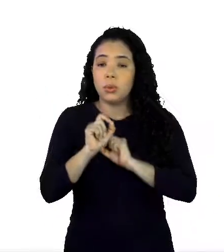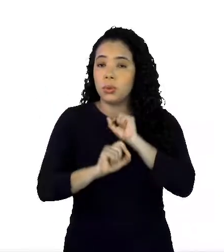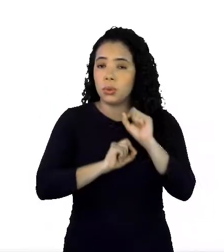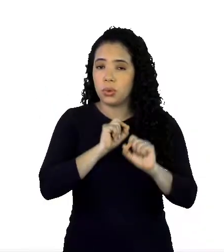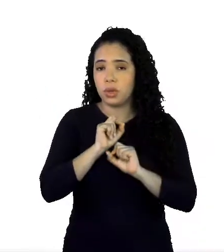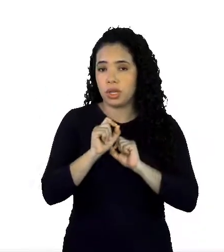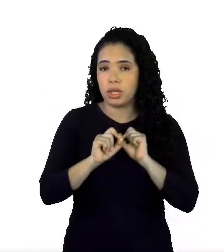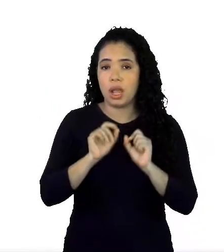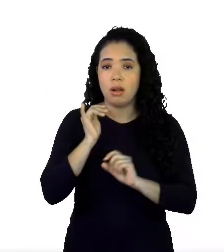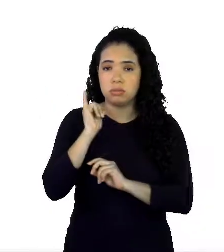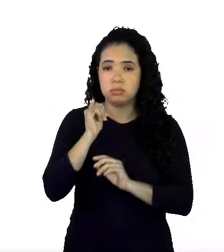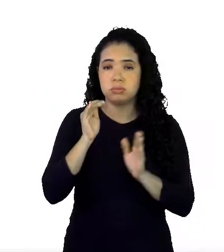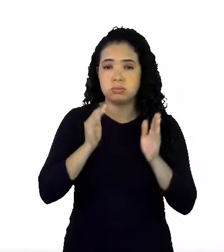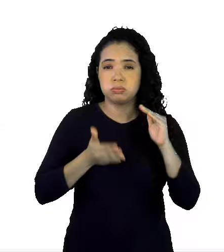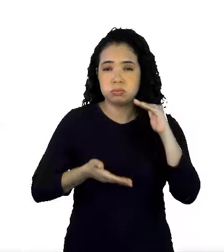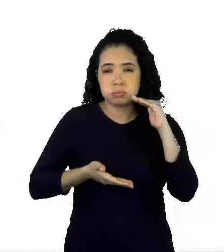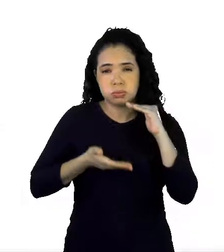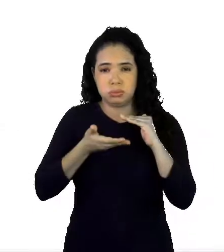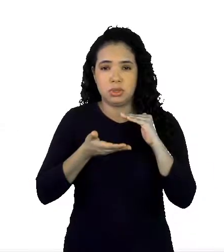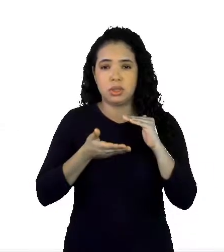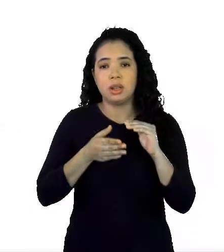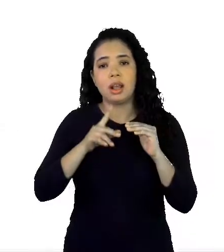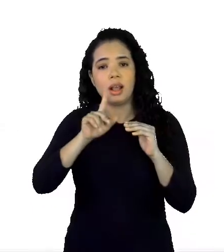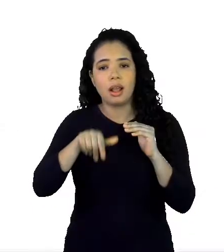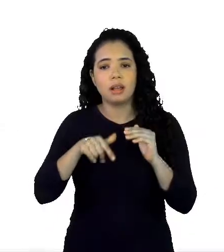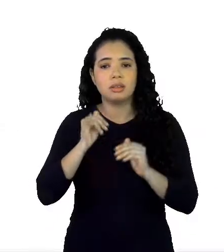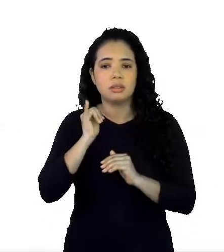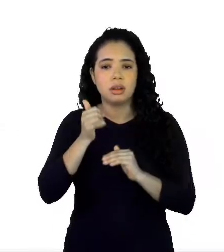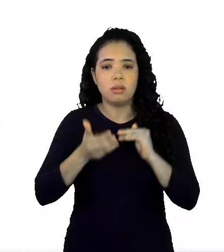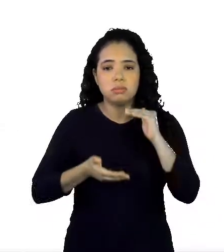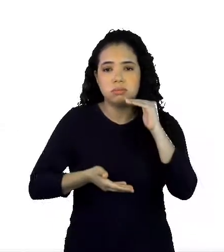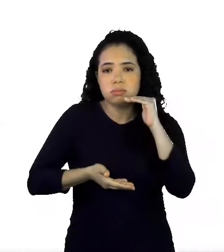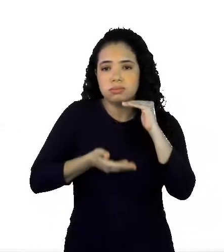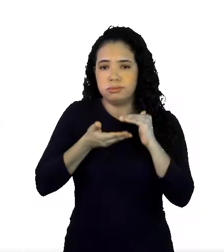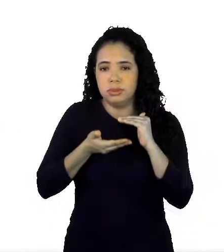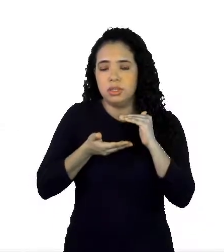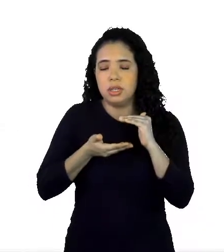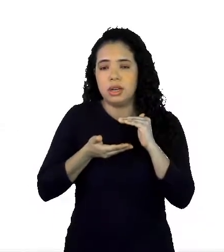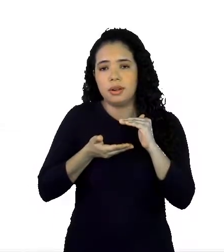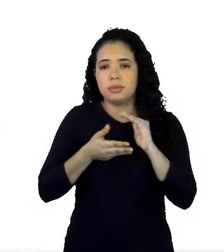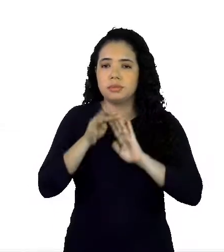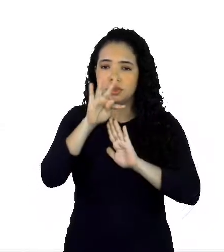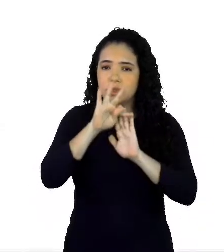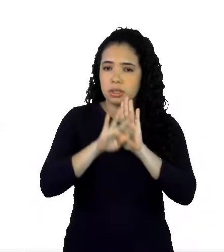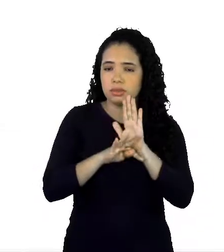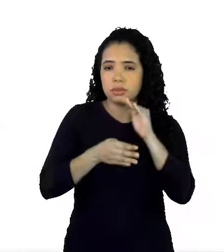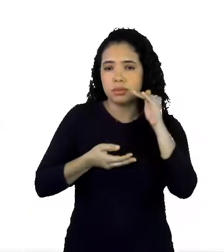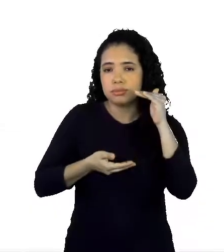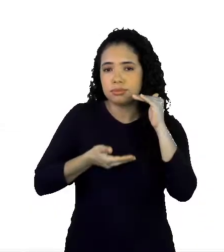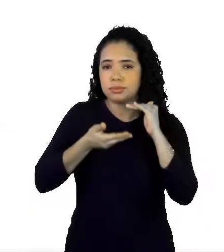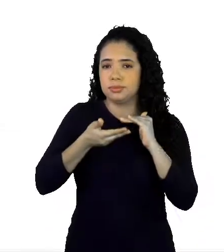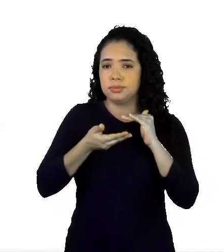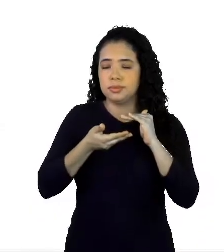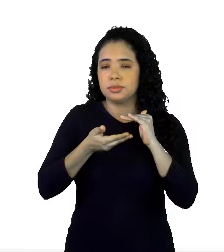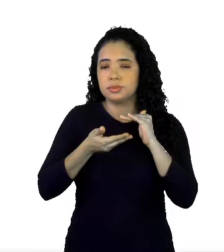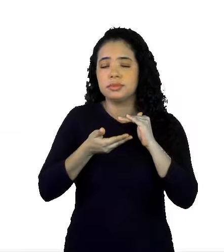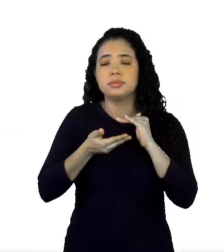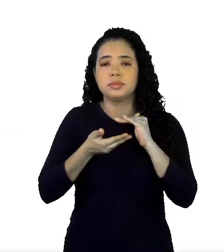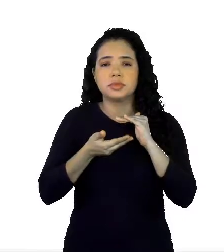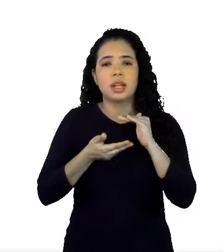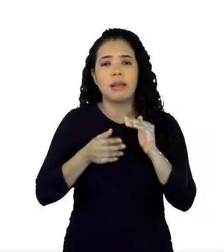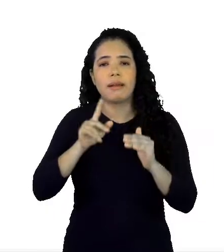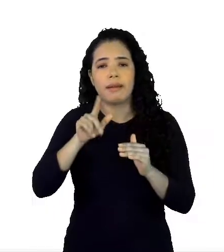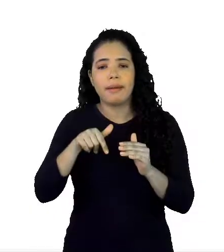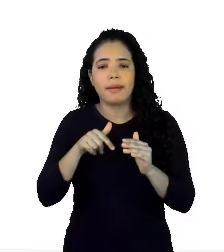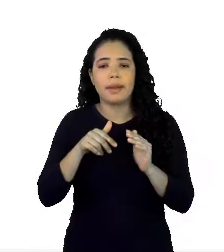mini-conto. Então, como o próprio nome diz, o mini-conto, ele é um tipo de conto muito pequeno, digamos que no